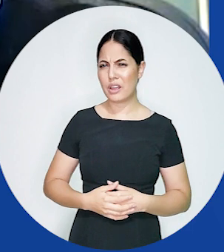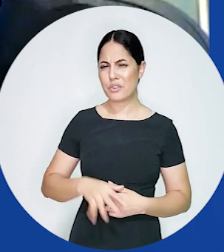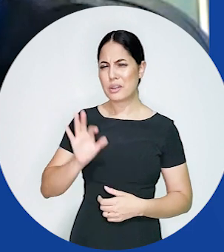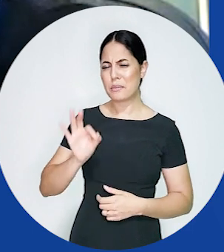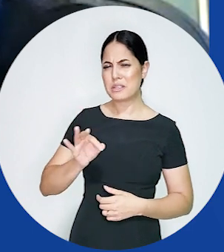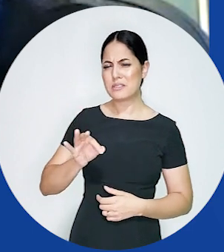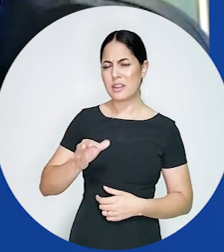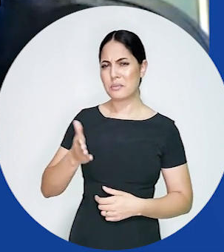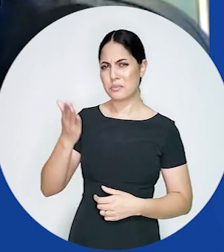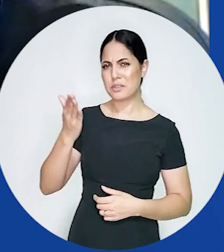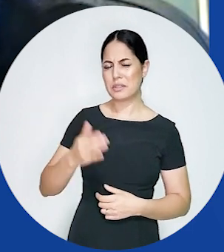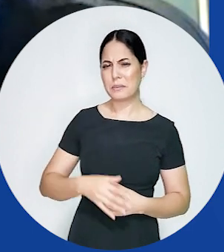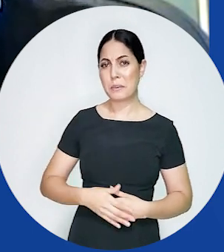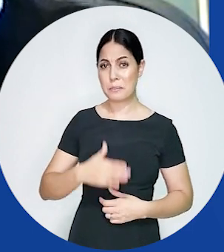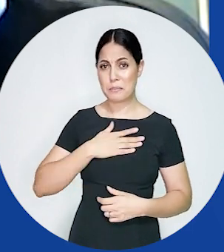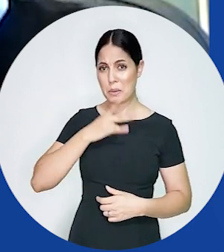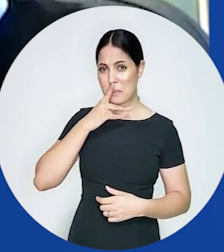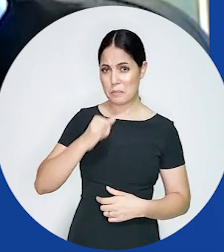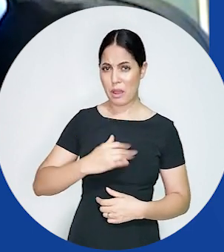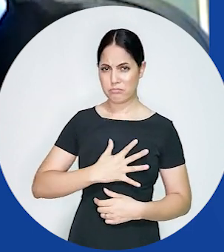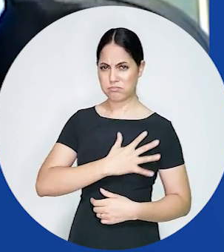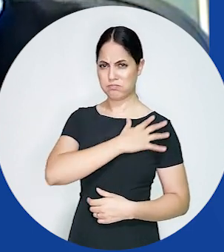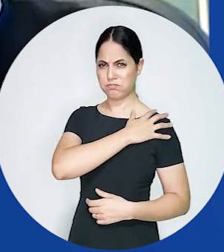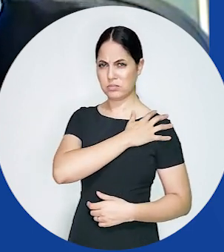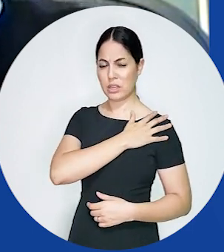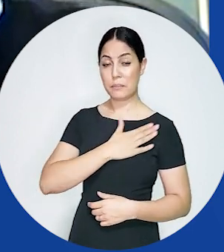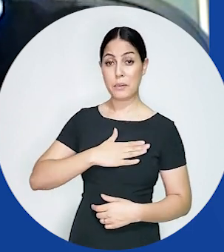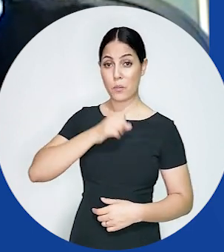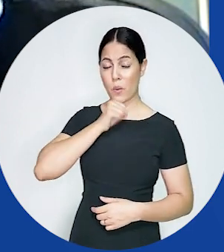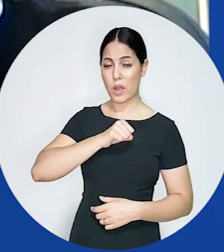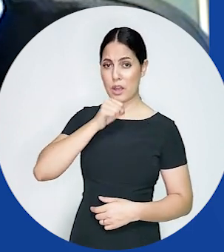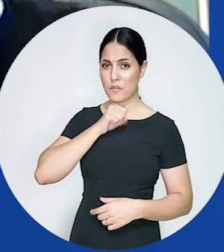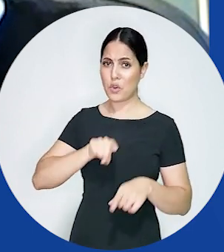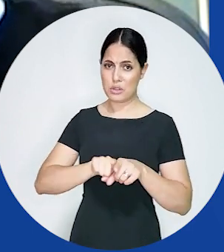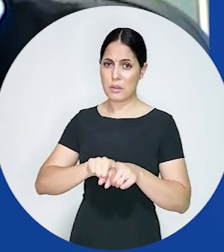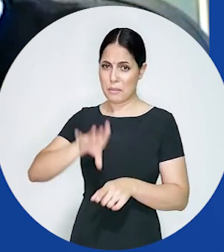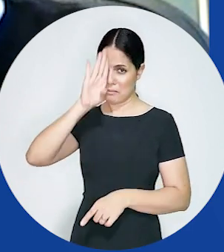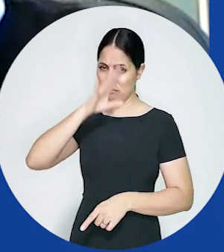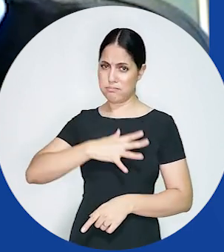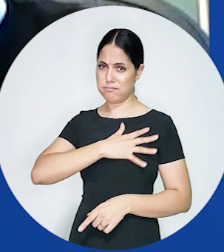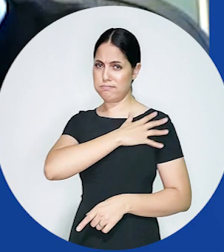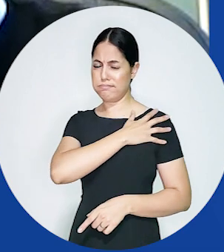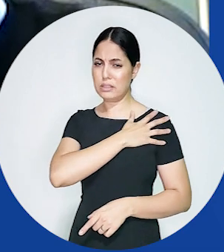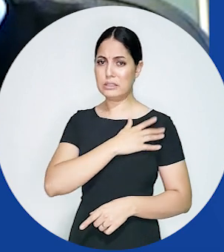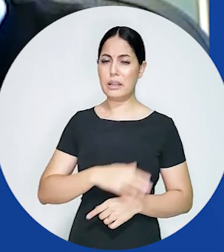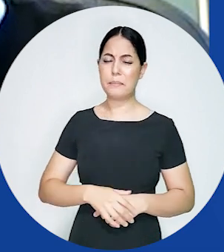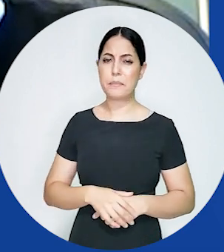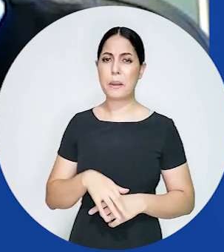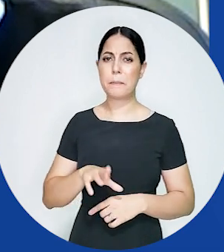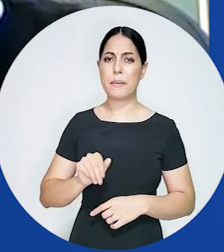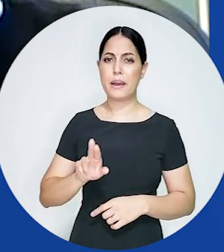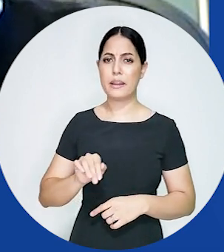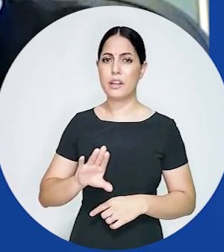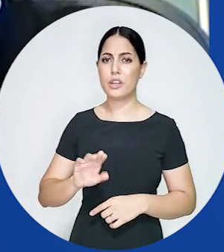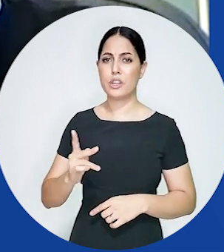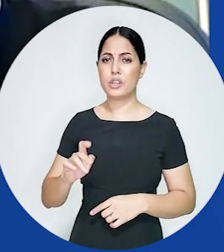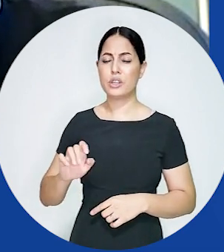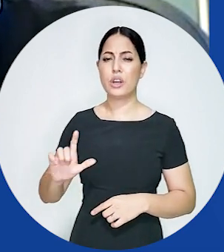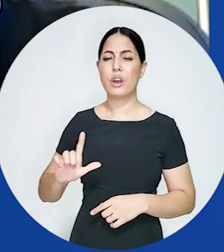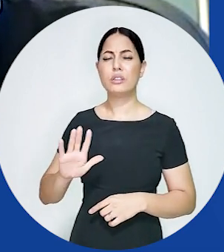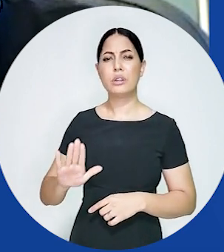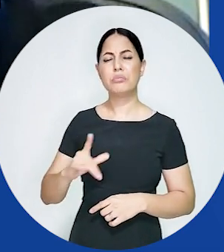vou dizer a você com sinceridade, meu pai era general, meu avô era marechal. Eu tenho uma relativa aí, meus tios e primos e tal. Eu